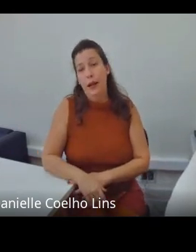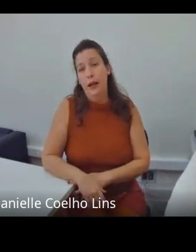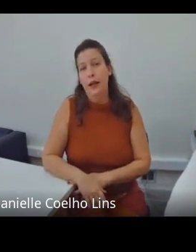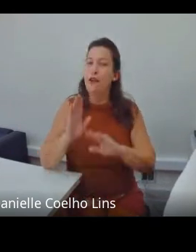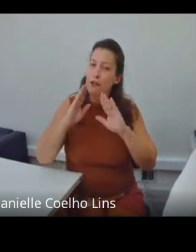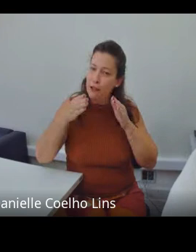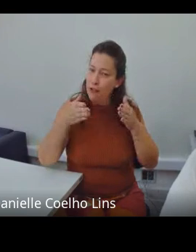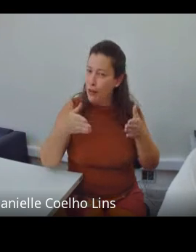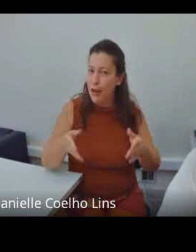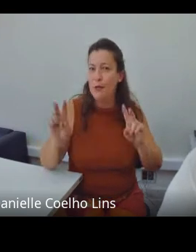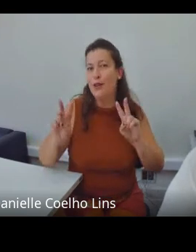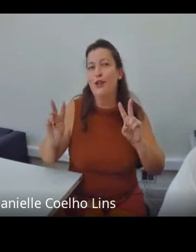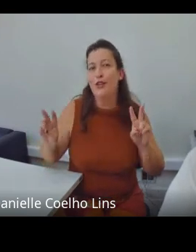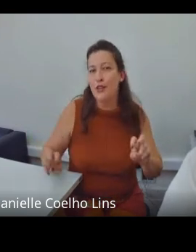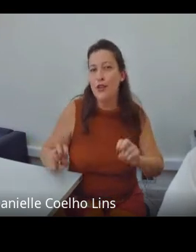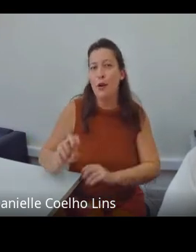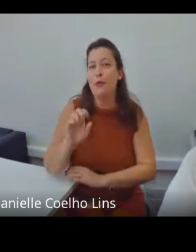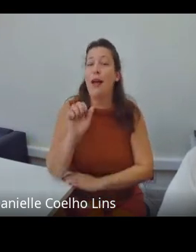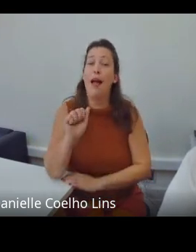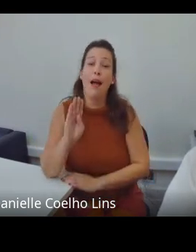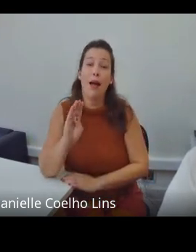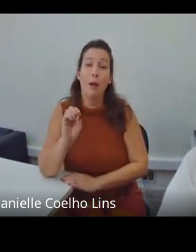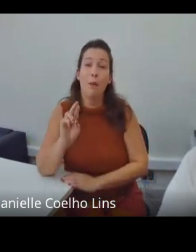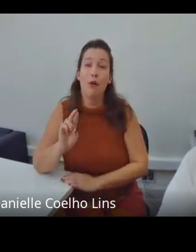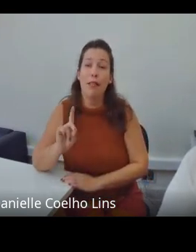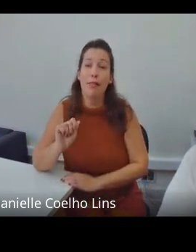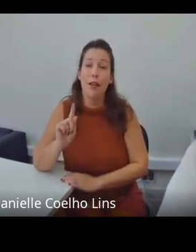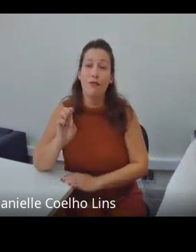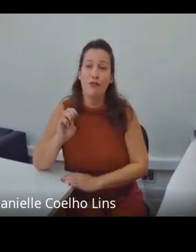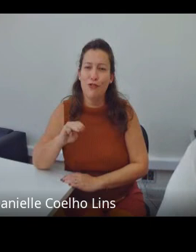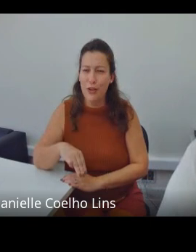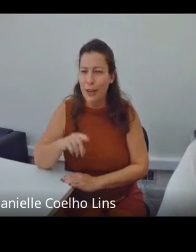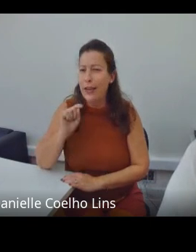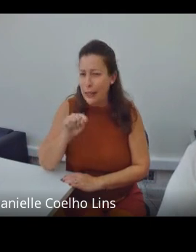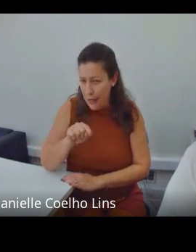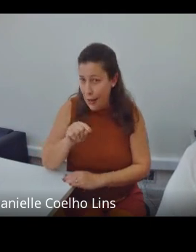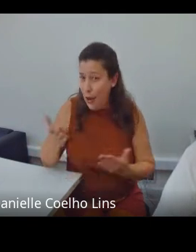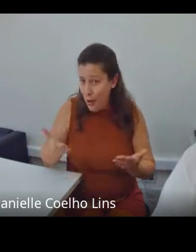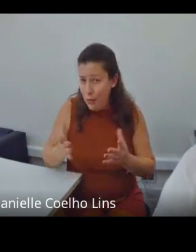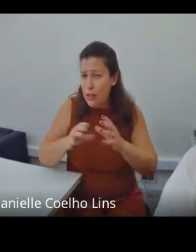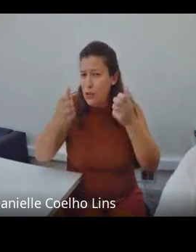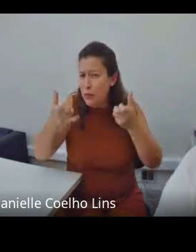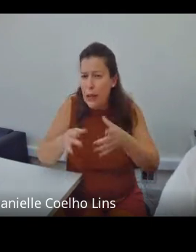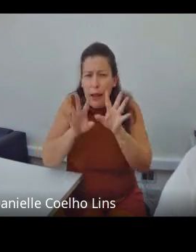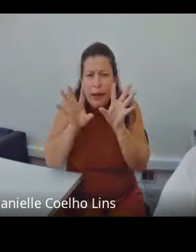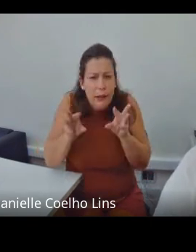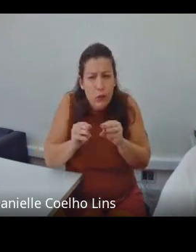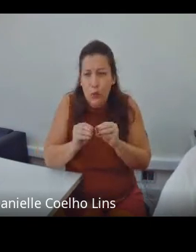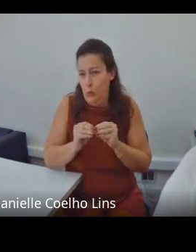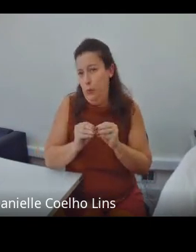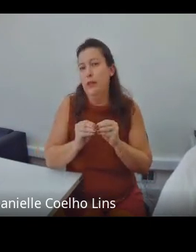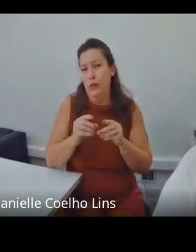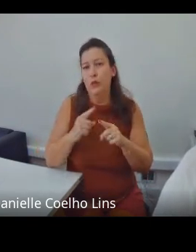focando um pouquinho na abordagem, isso aqui tudo vai ser explicado de forma bem resumida, tá? A gente está seguindo